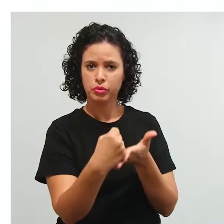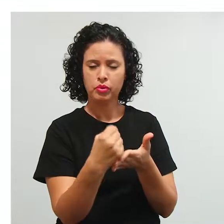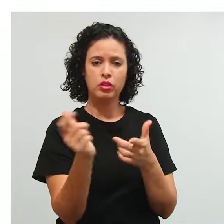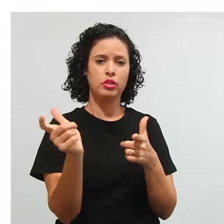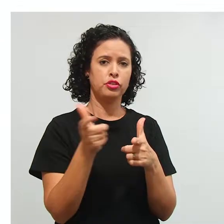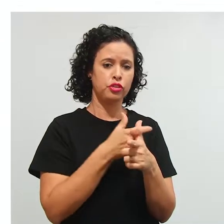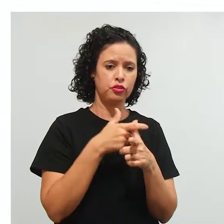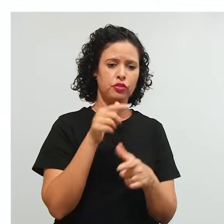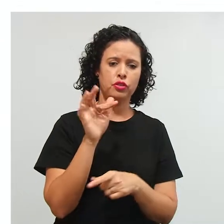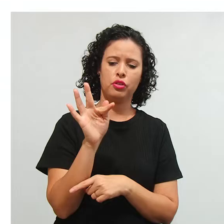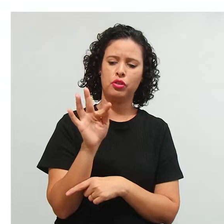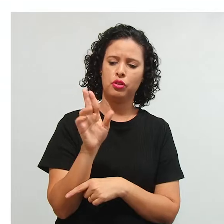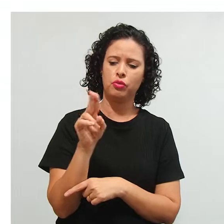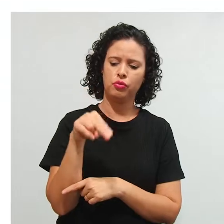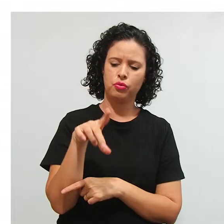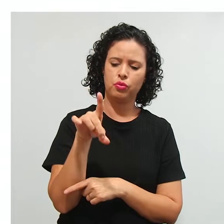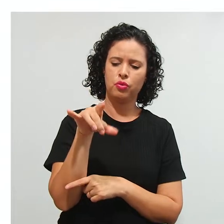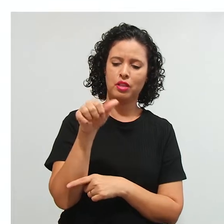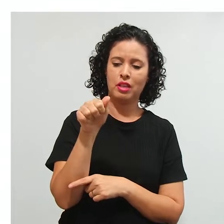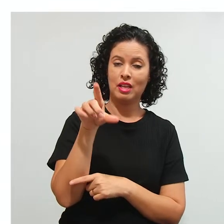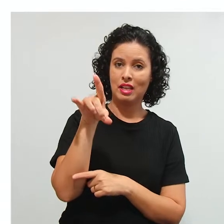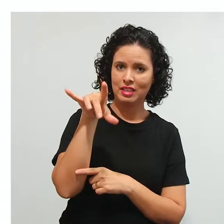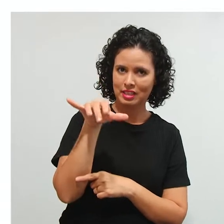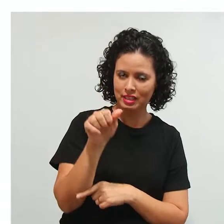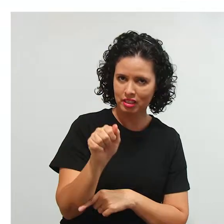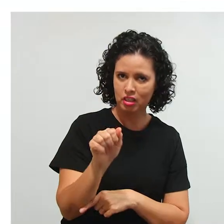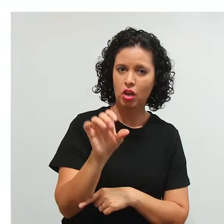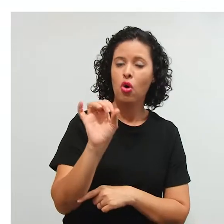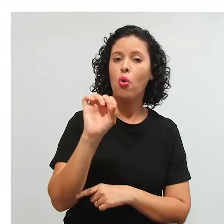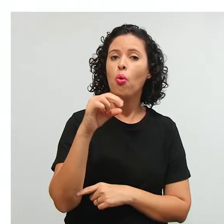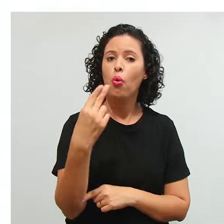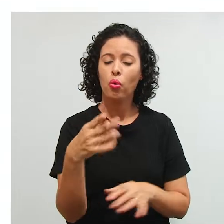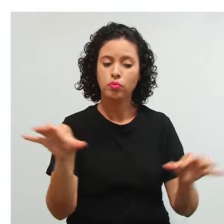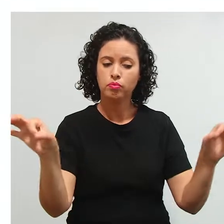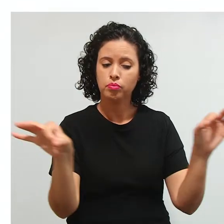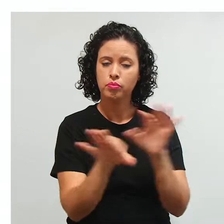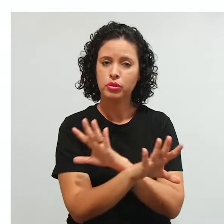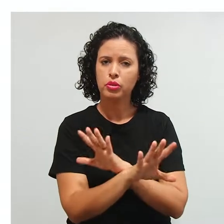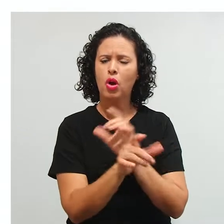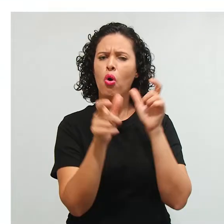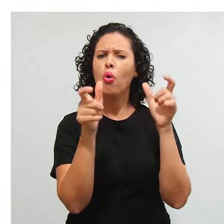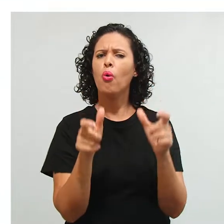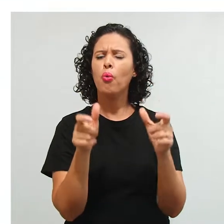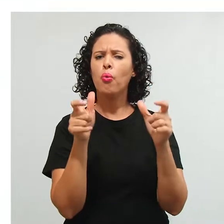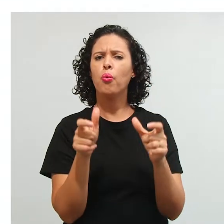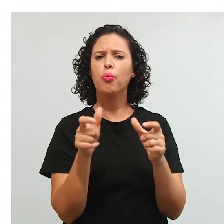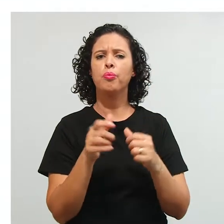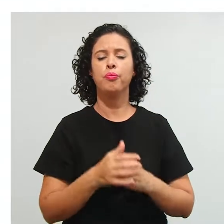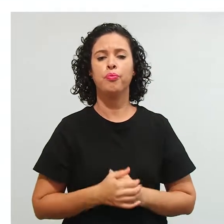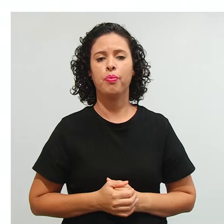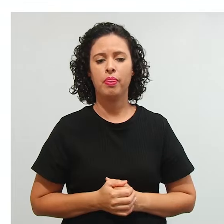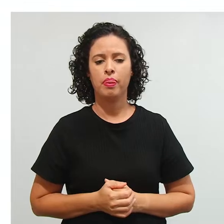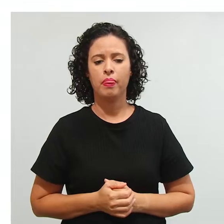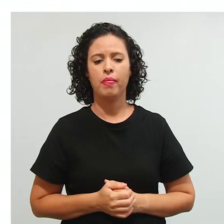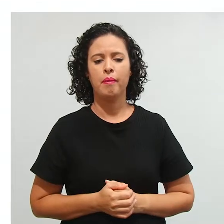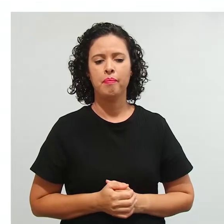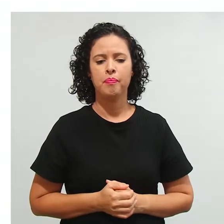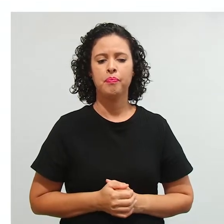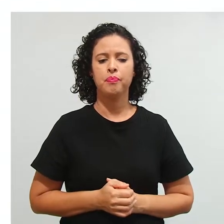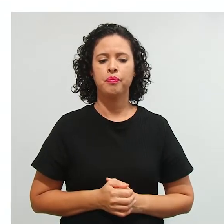dívida fundada ou dívida consolidada. Ela vai ser escriturada onde? No passivo